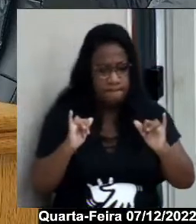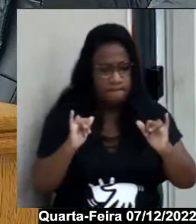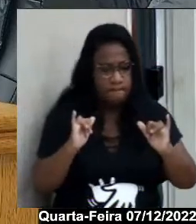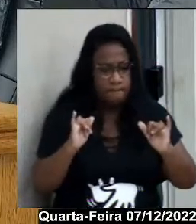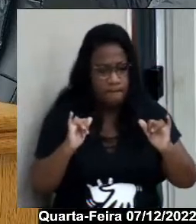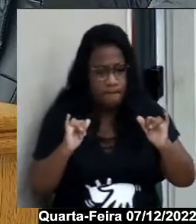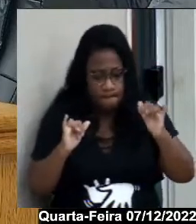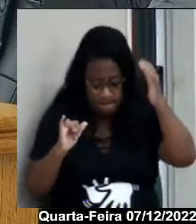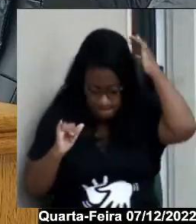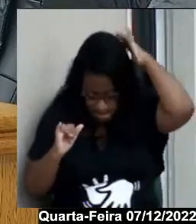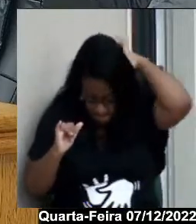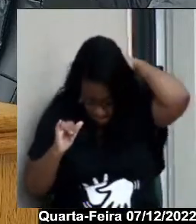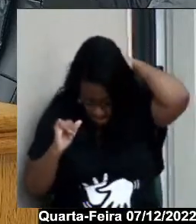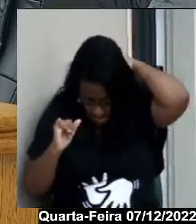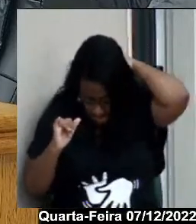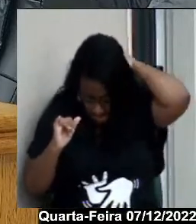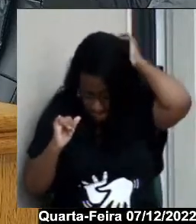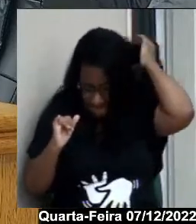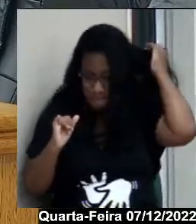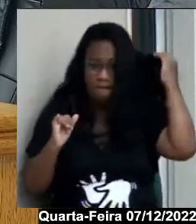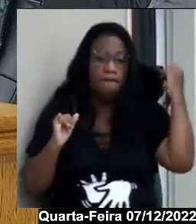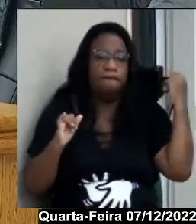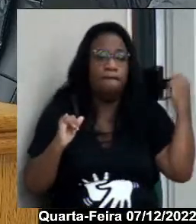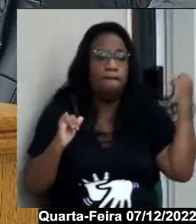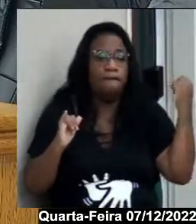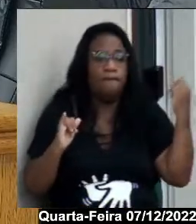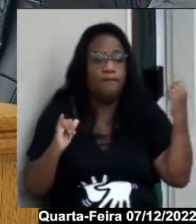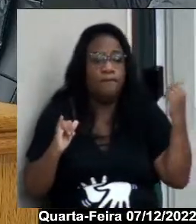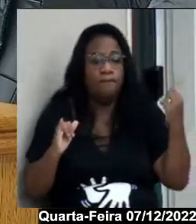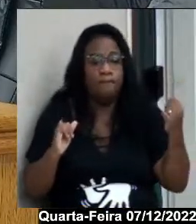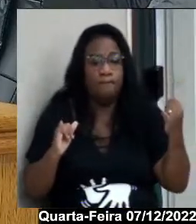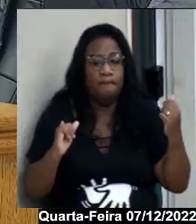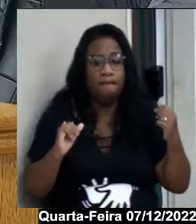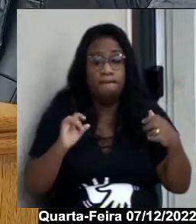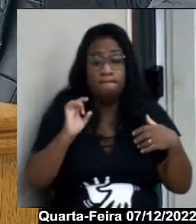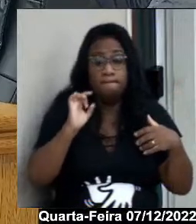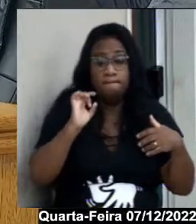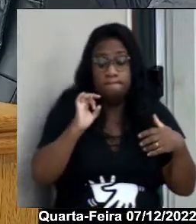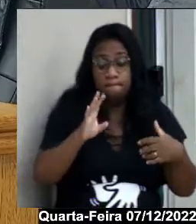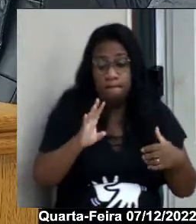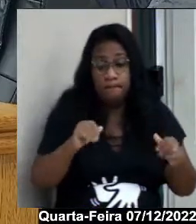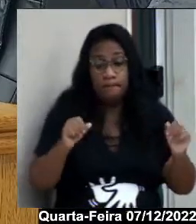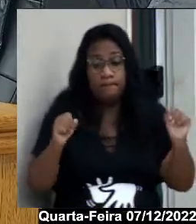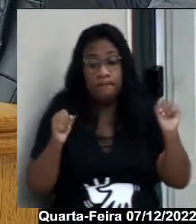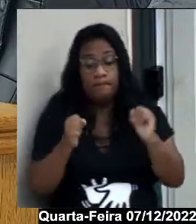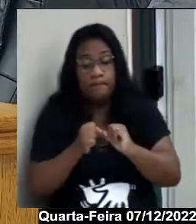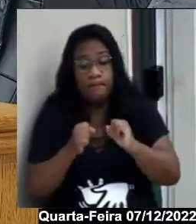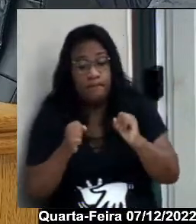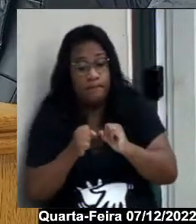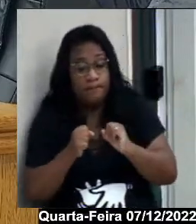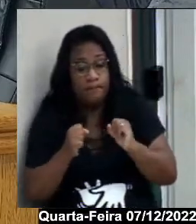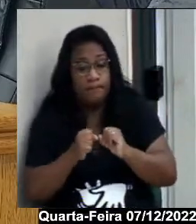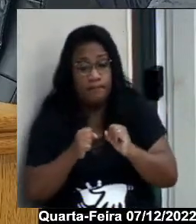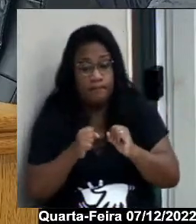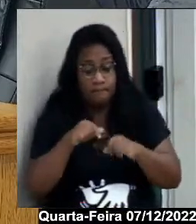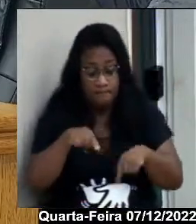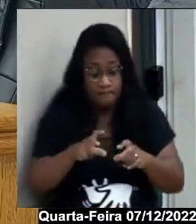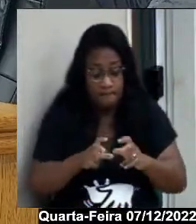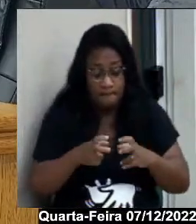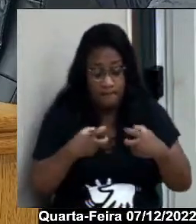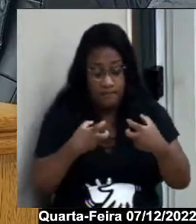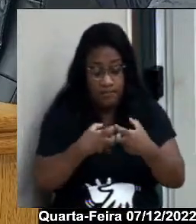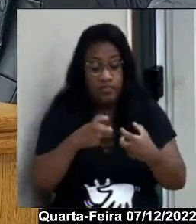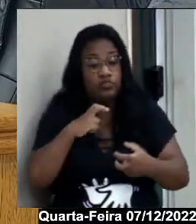vereador Coruja, que só balança a cabeça, né, em rede social, que só faz a Câmara Municipal ser